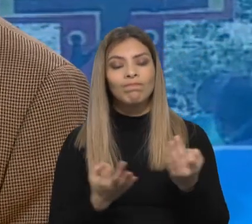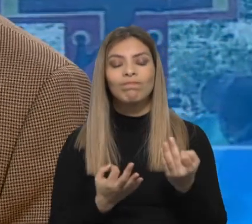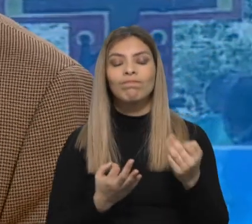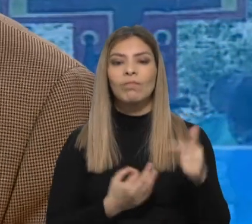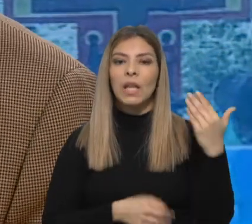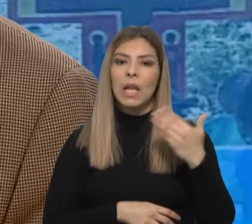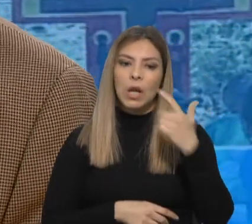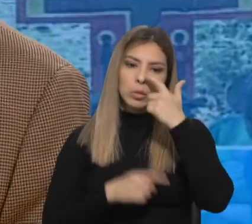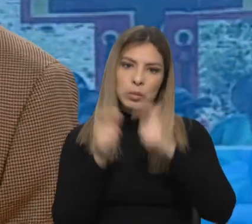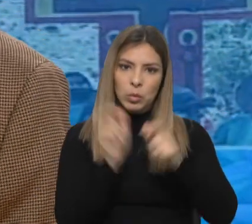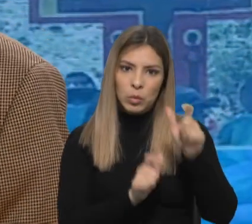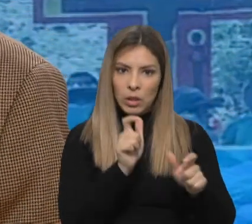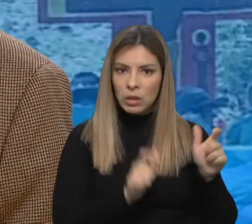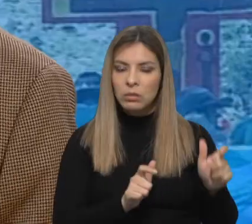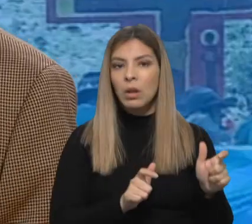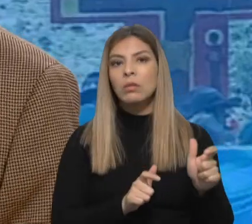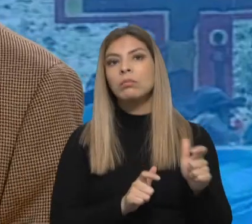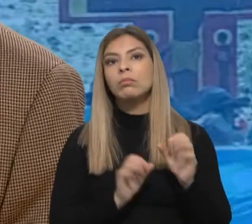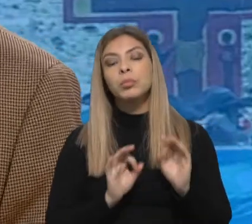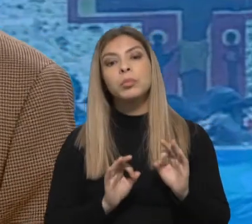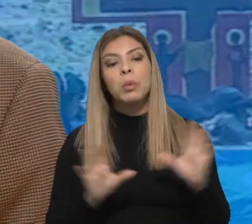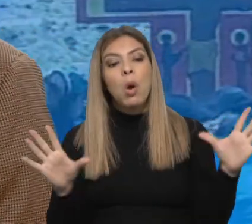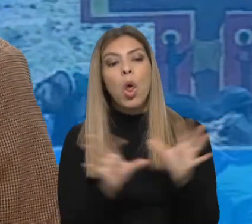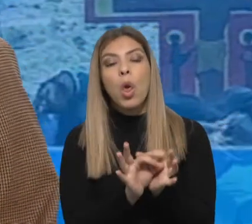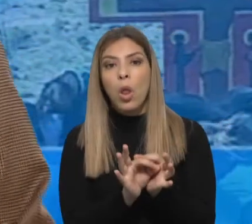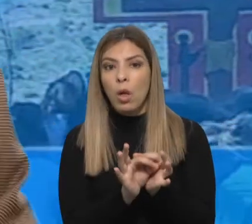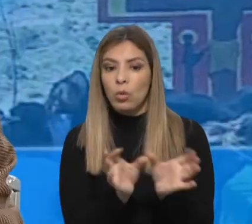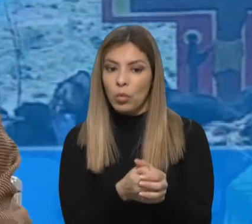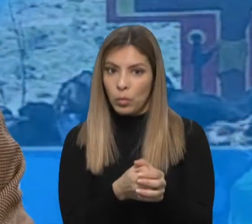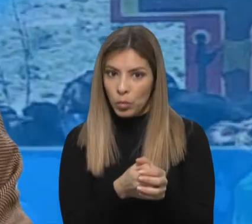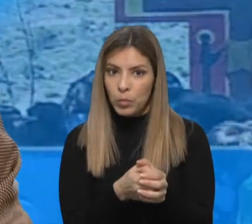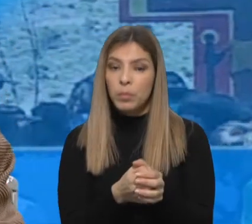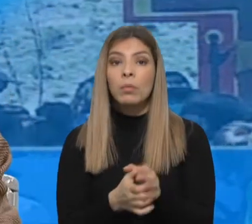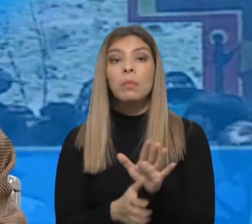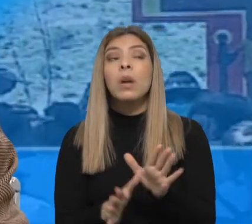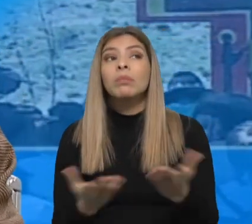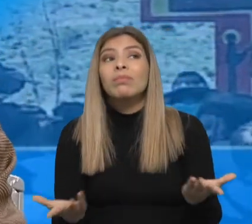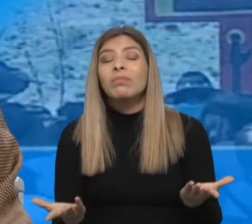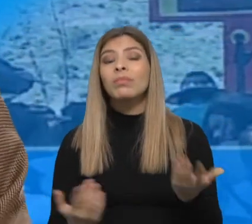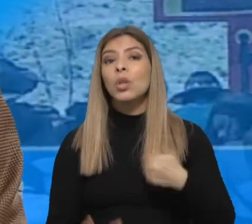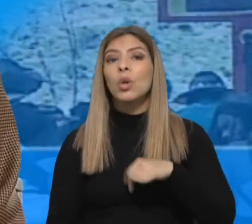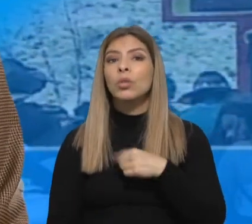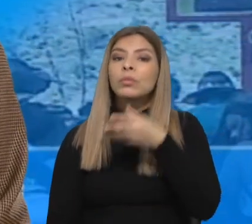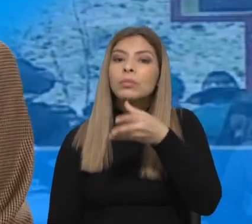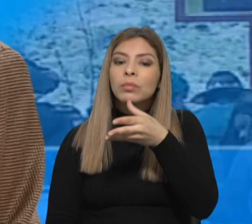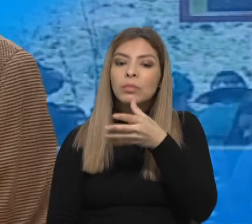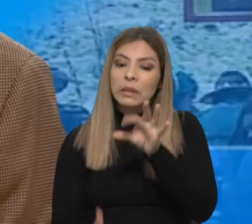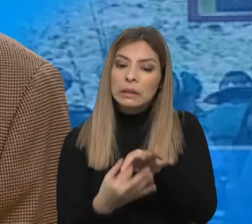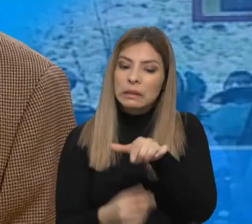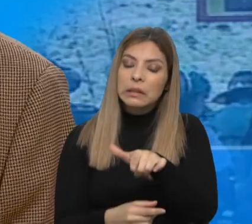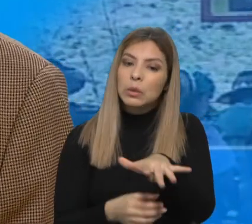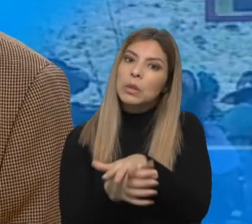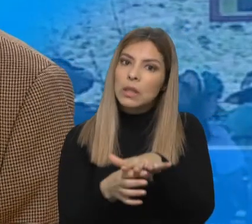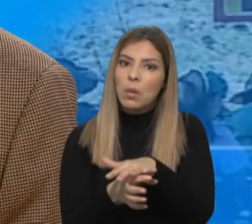dos direitos religiosos das minorias. E, independentemente de nos pronunciarmos sobre o mérito da questão, há aqui, de facto,